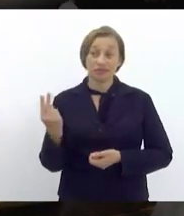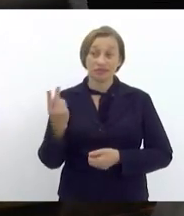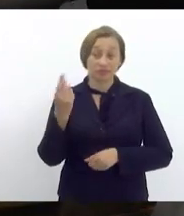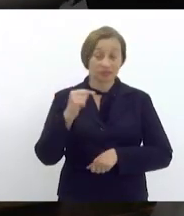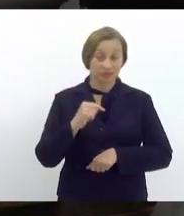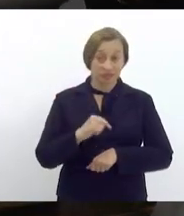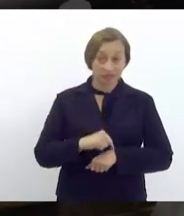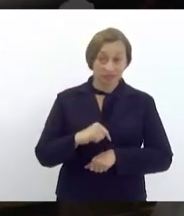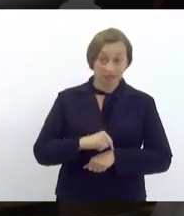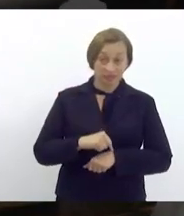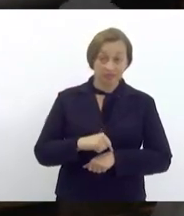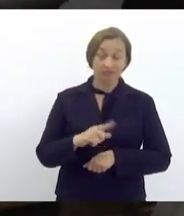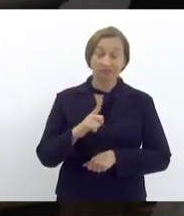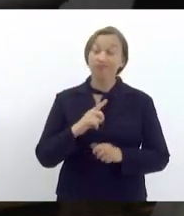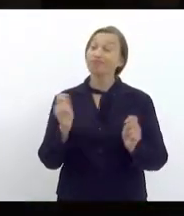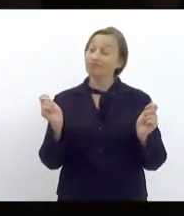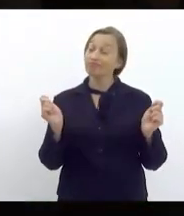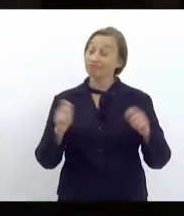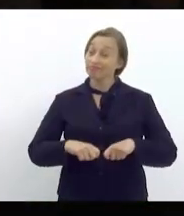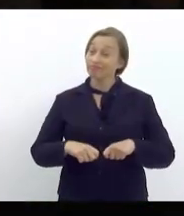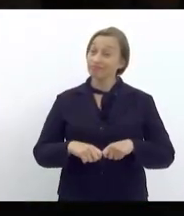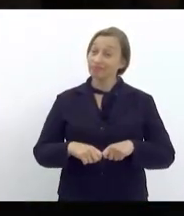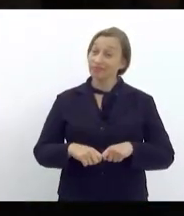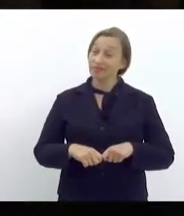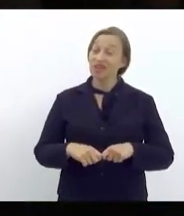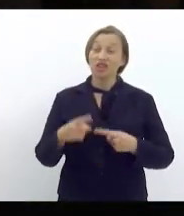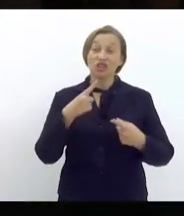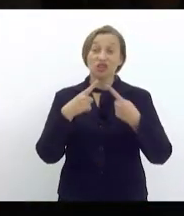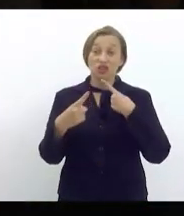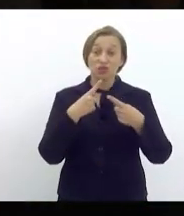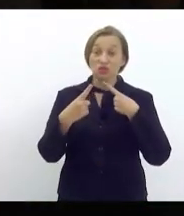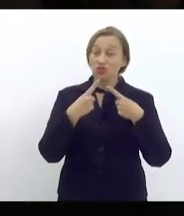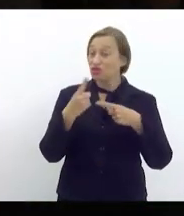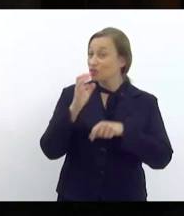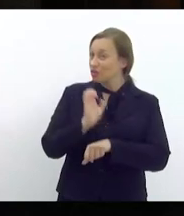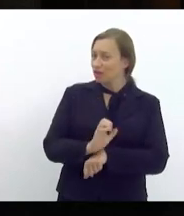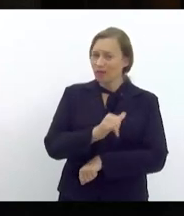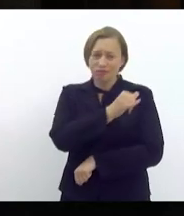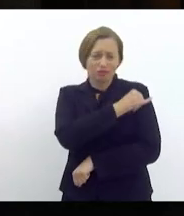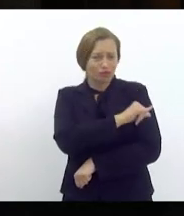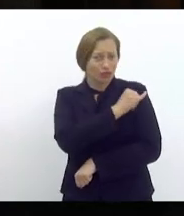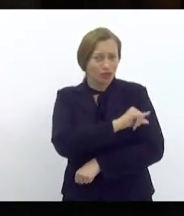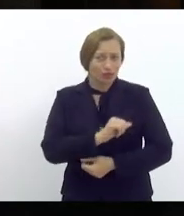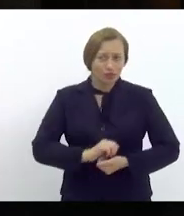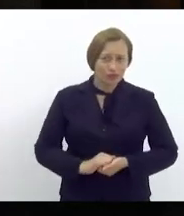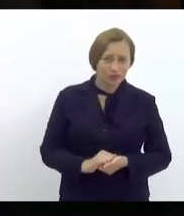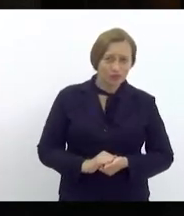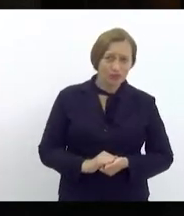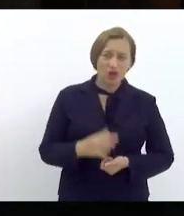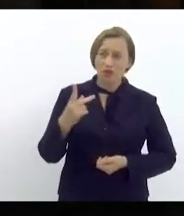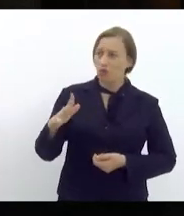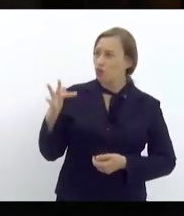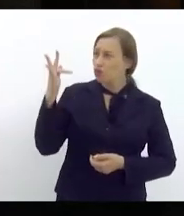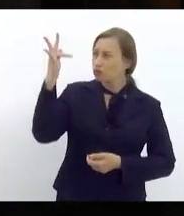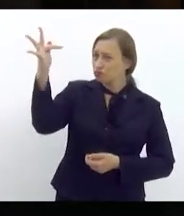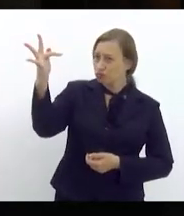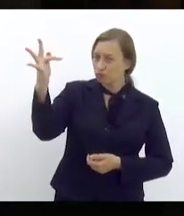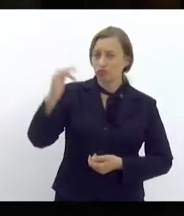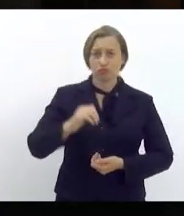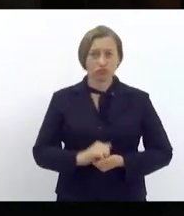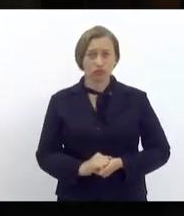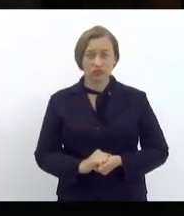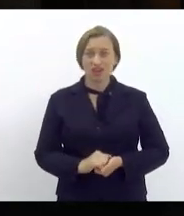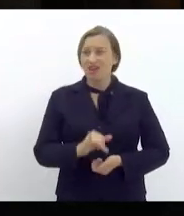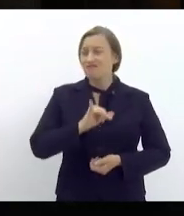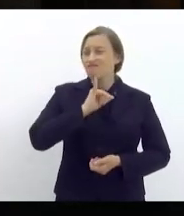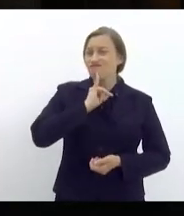ao qual a gente tem a possibilidade de discutir o estado do Rio de Janeiro e o seu futuro que